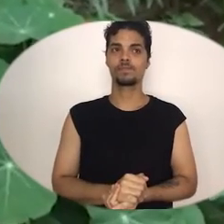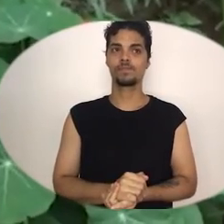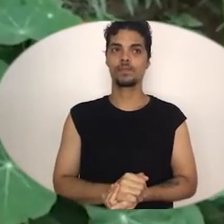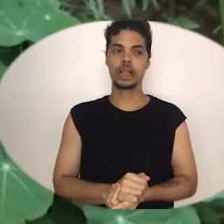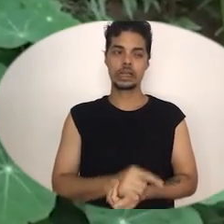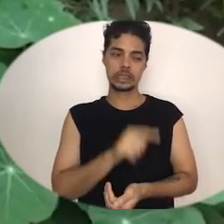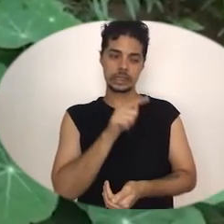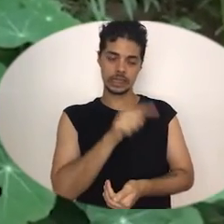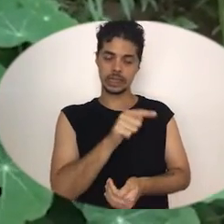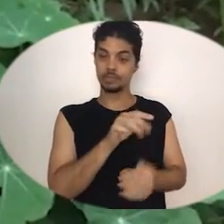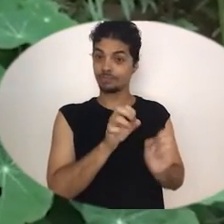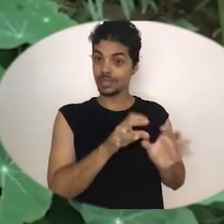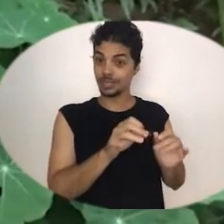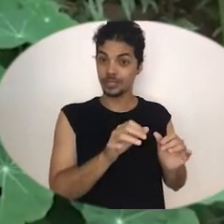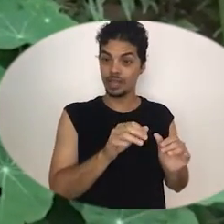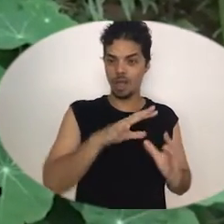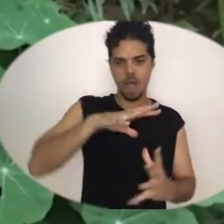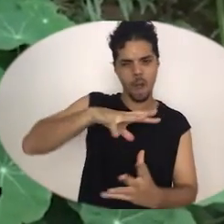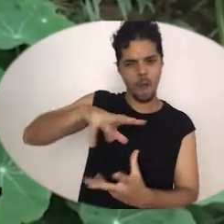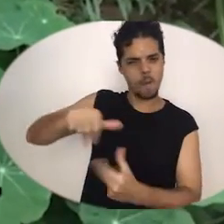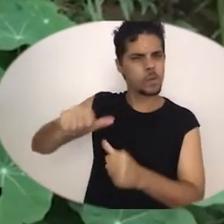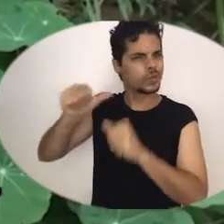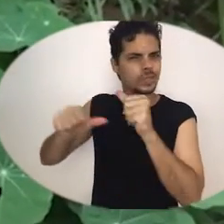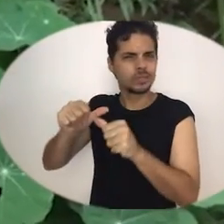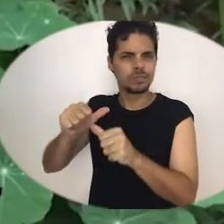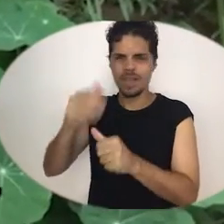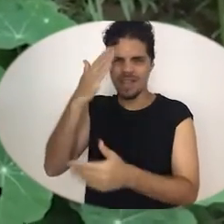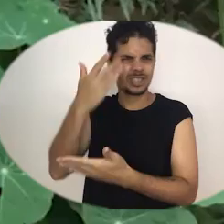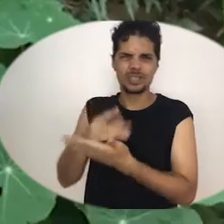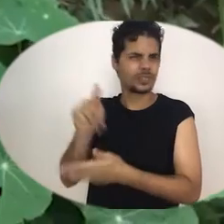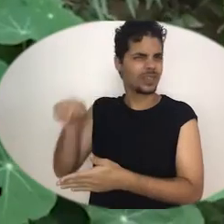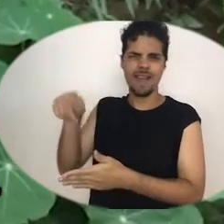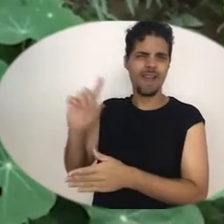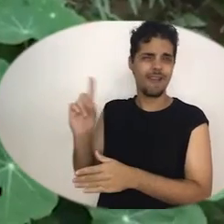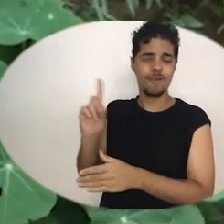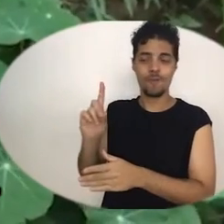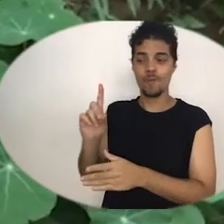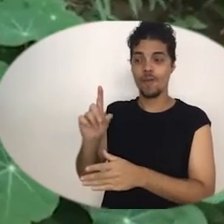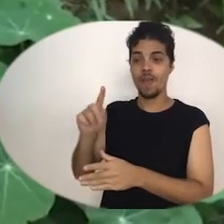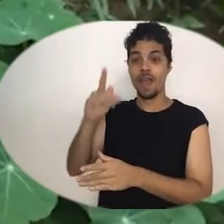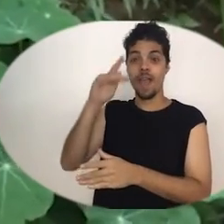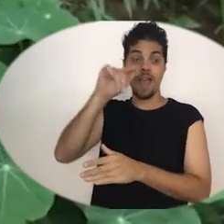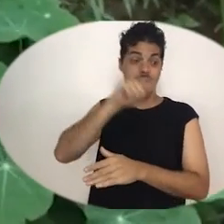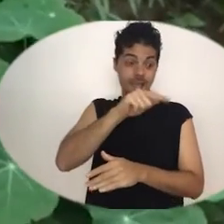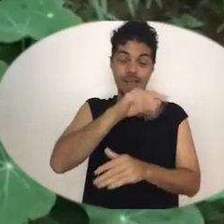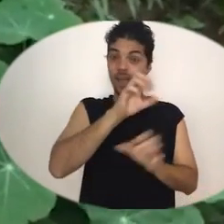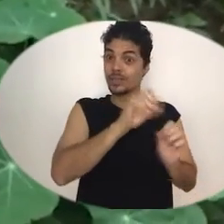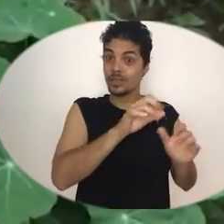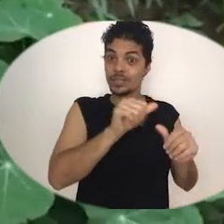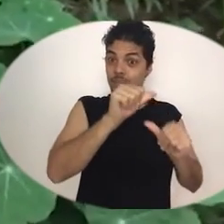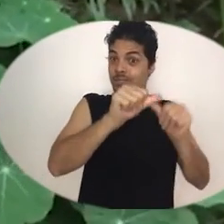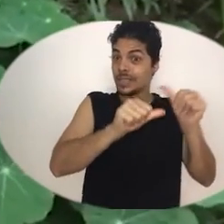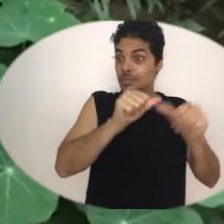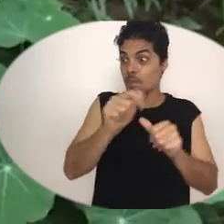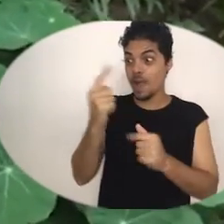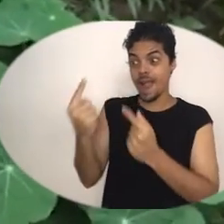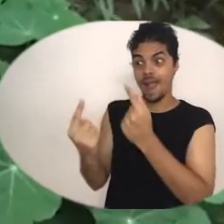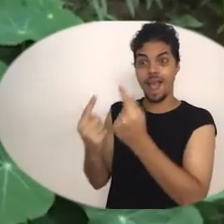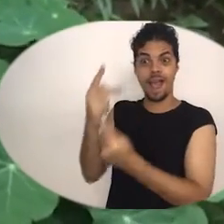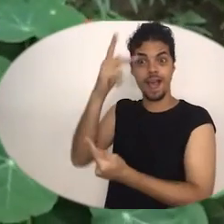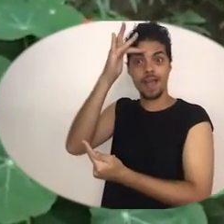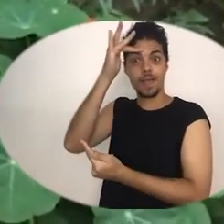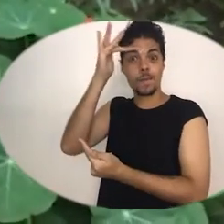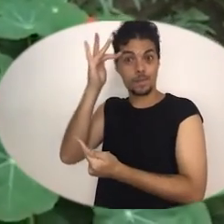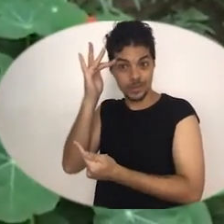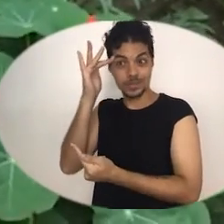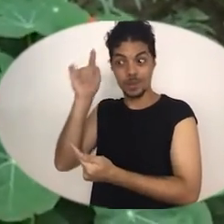né? Que a educação não transforma o mundo, ela transforma as pessoas, e as pessoas é